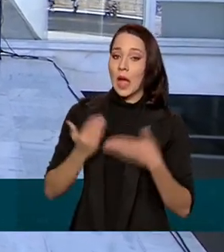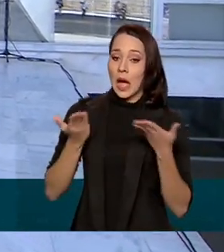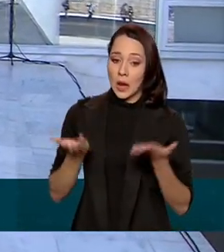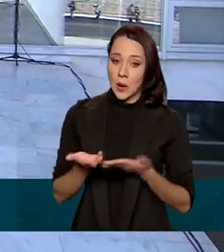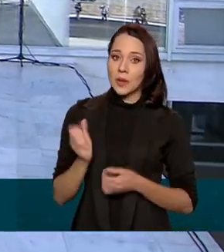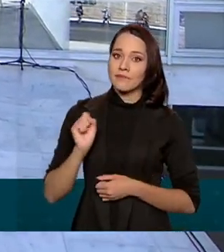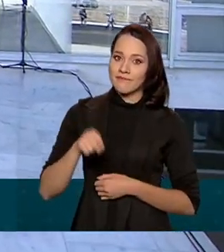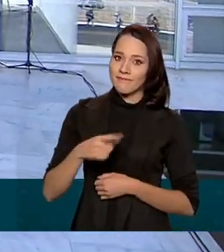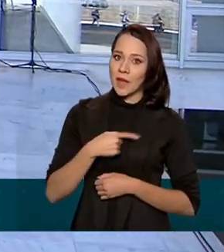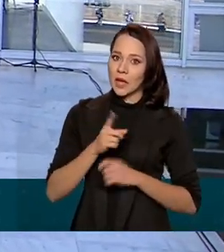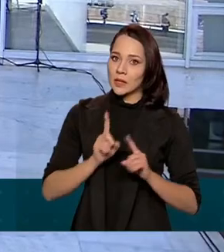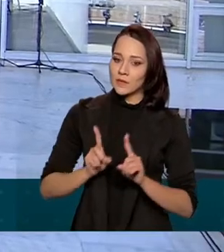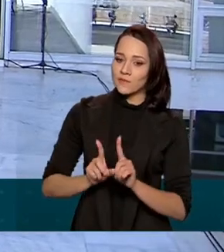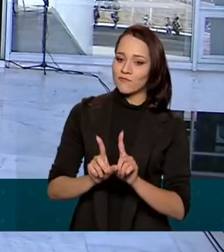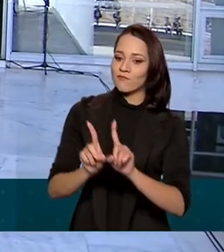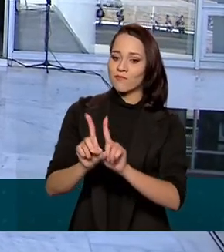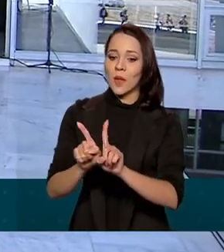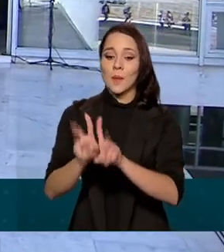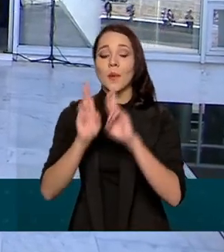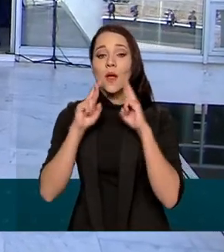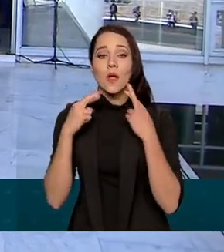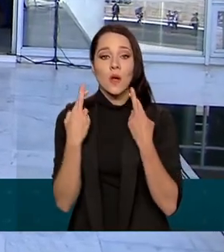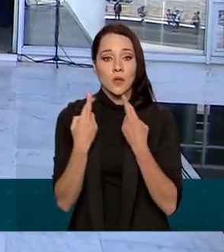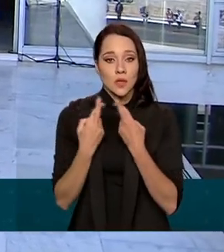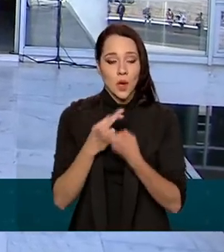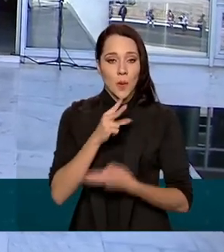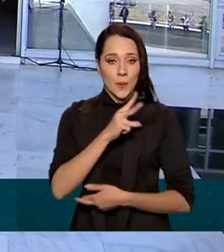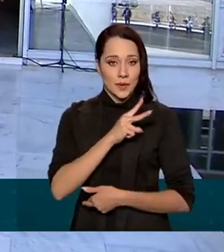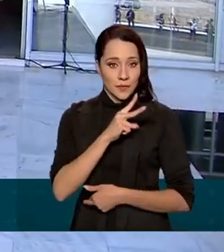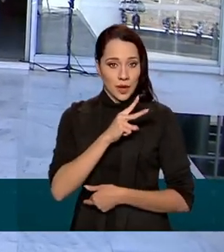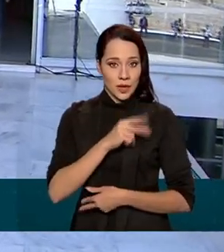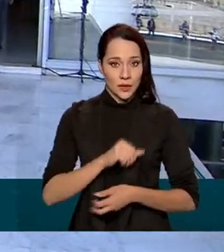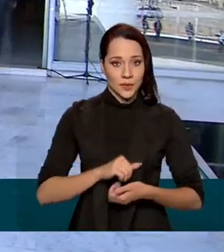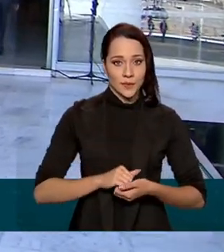sim eles seguem para a reunião privada.